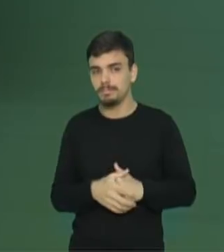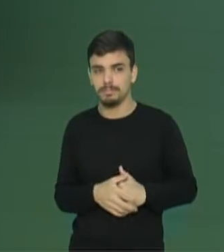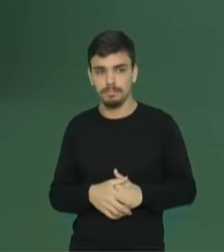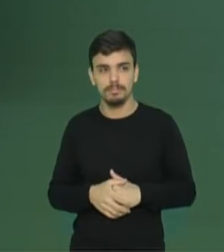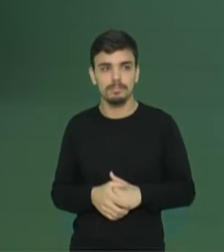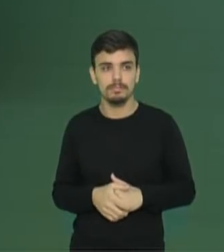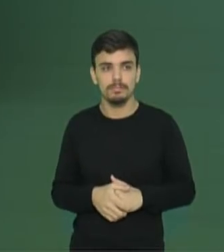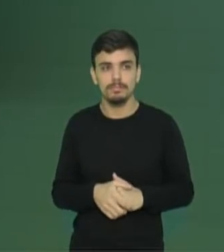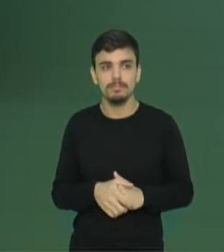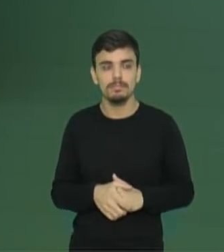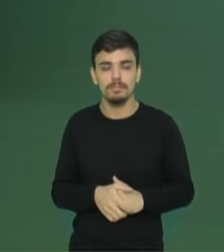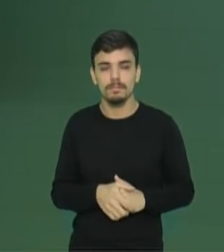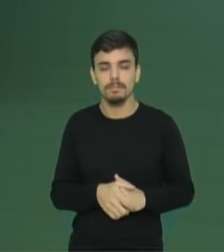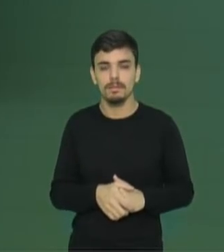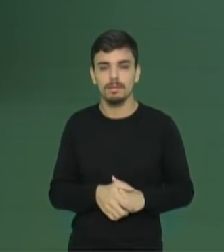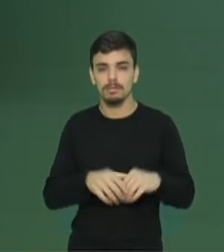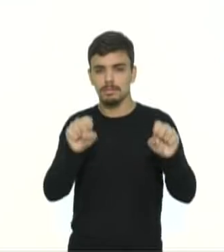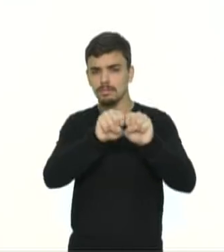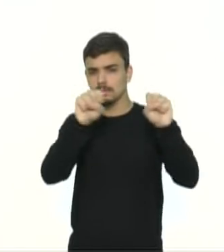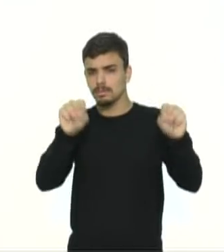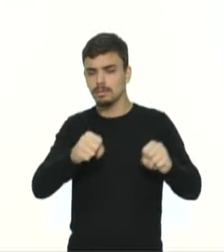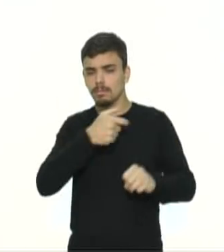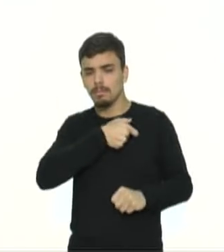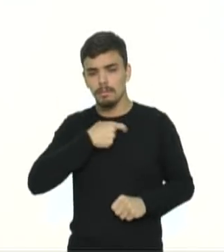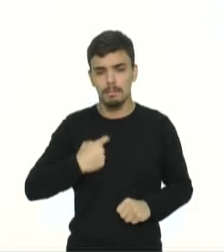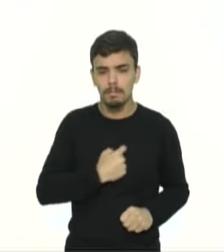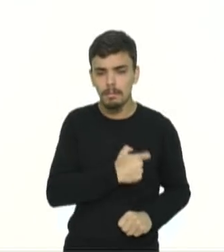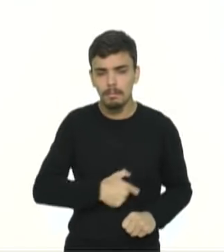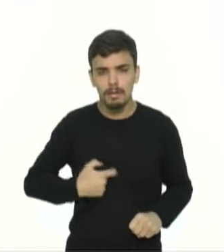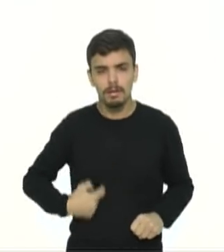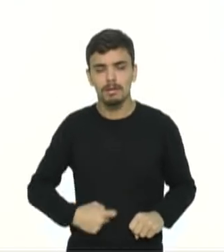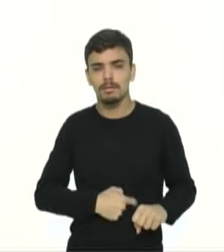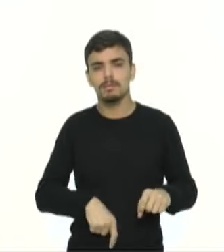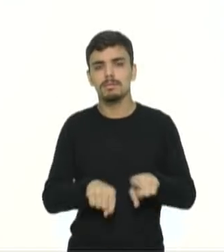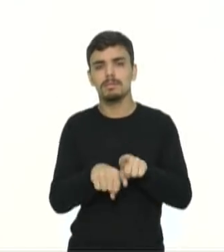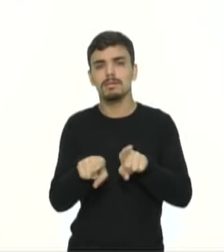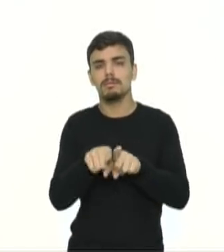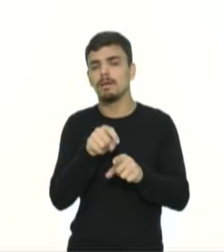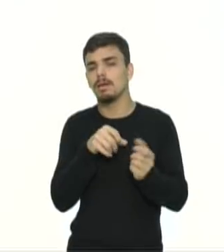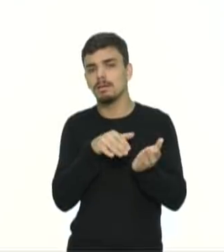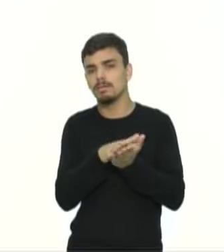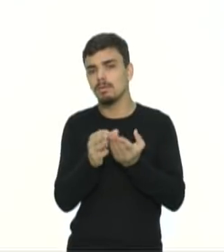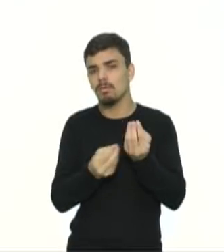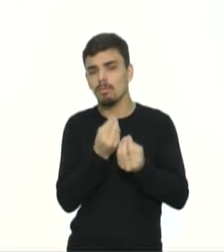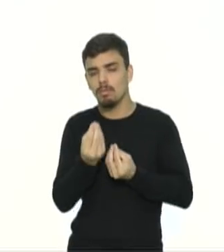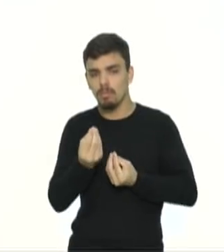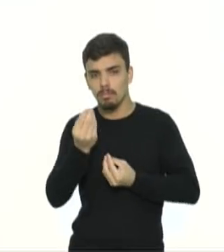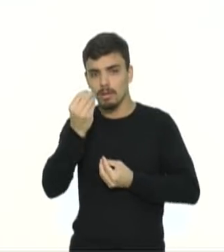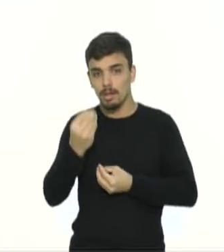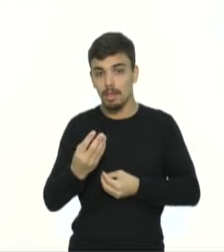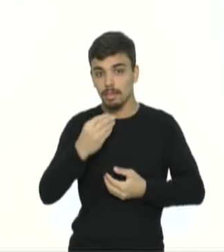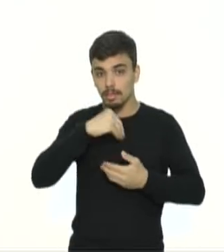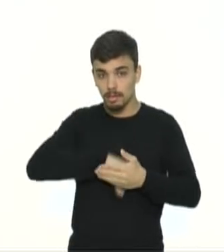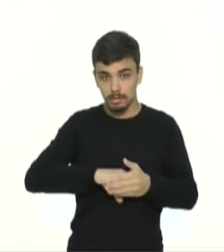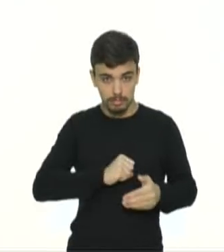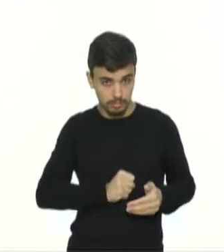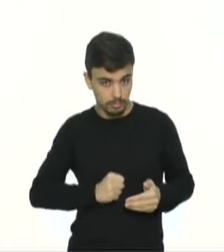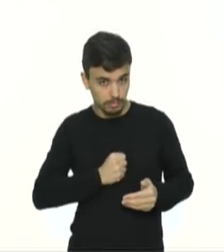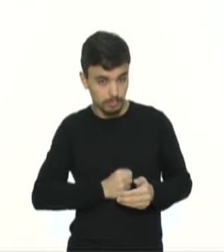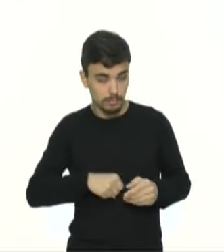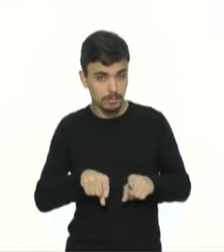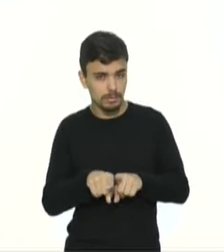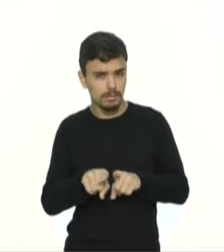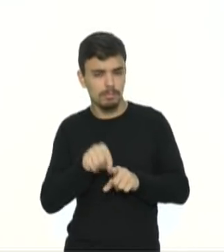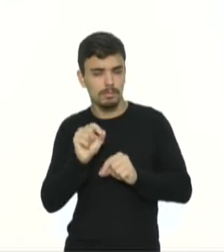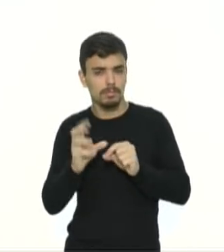Continuando. Sistema digestório ou digestivo. A digestão é dentro do estômago e não dentro das